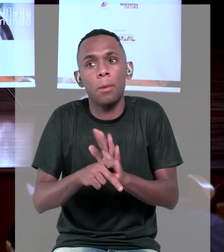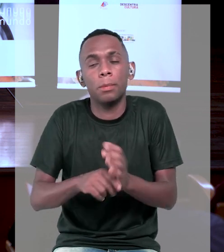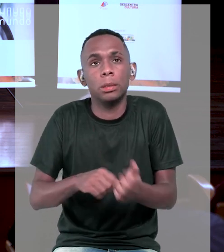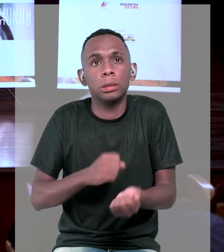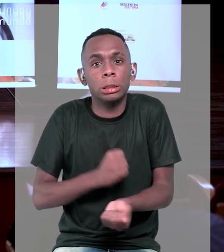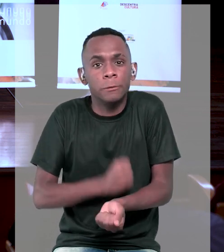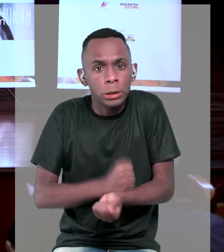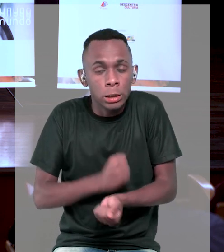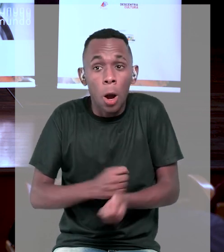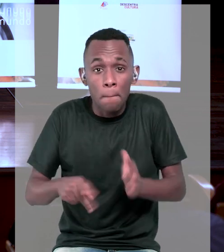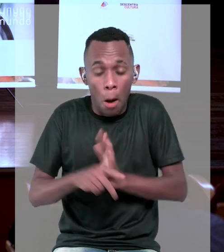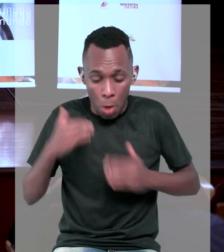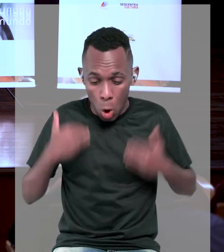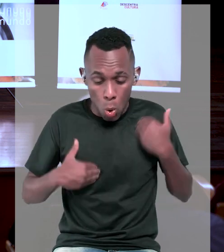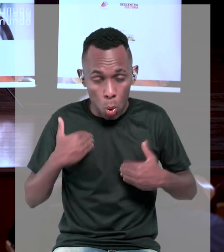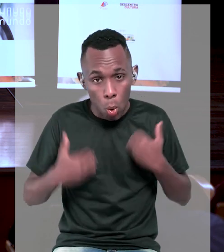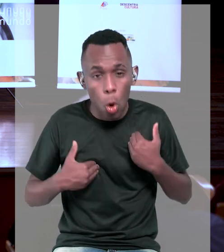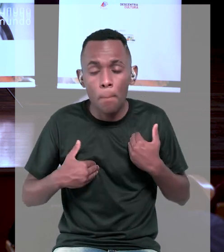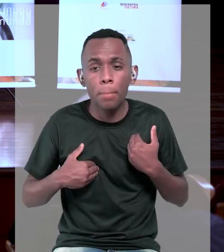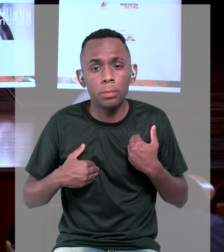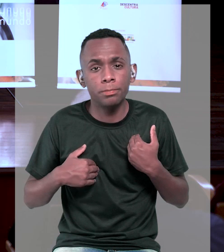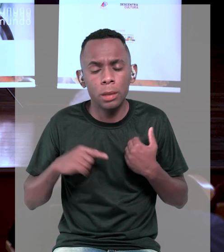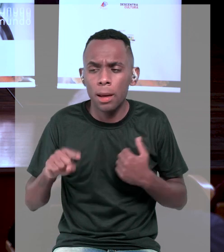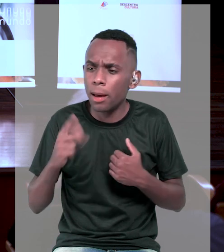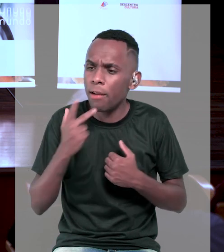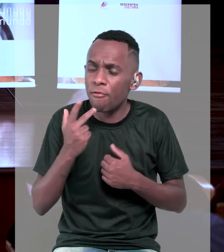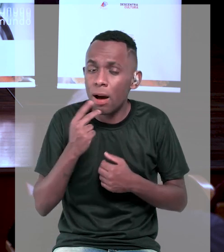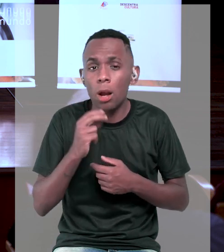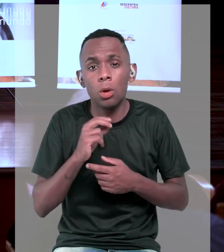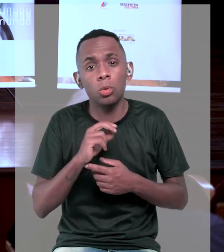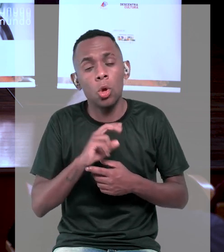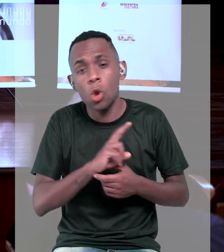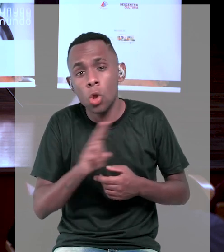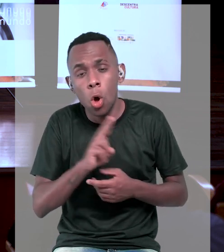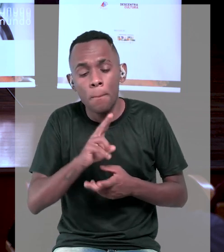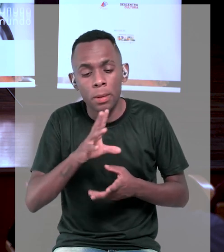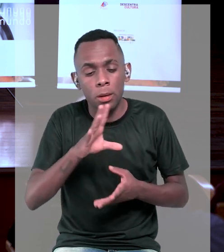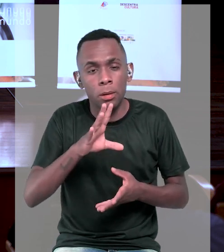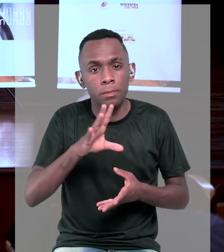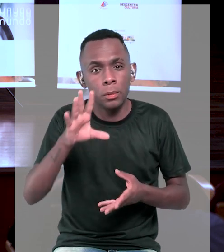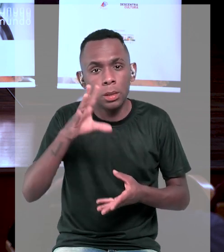hormonal, Keynes o chamou de espírito animal.